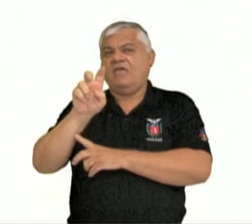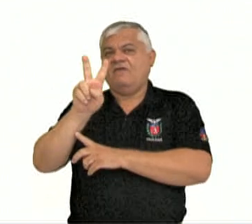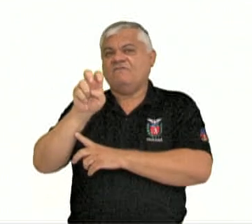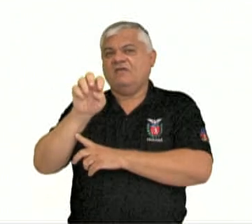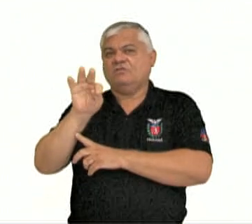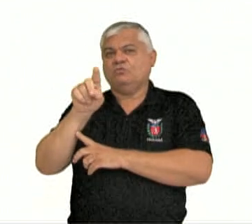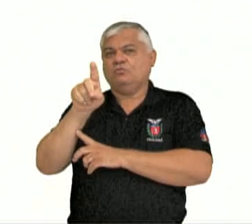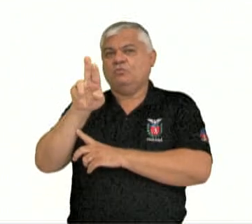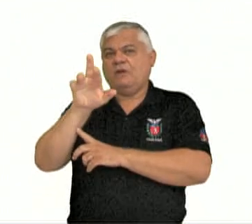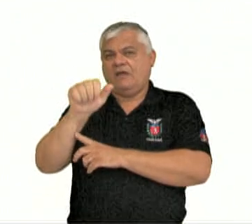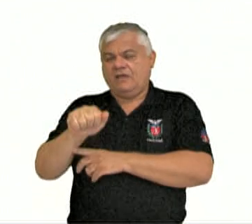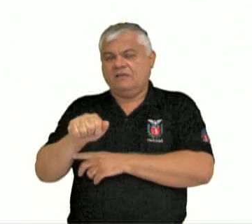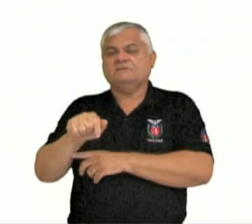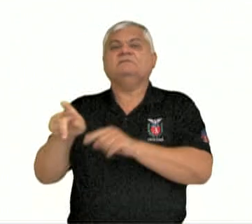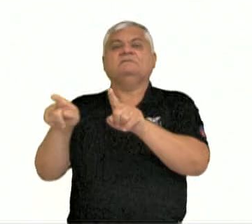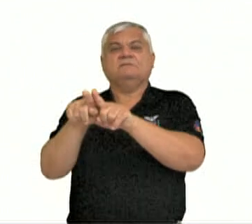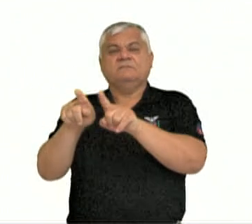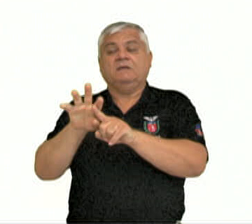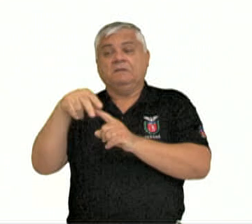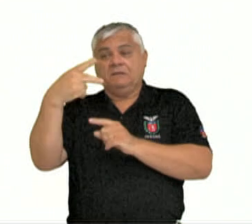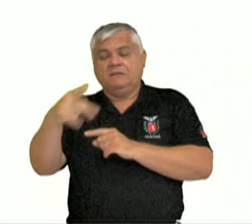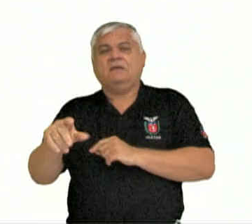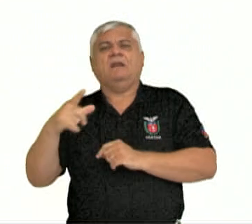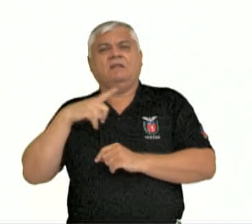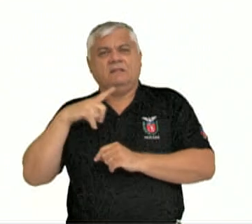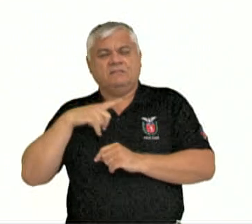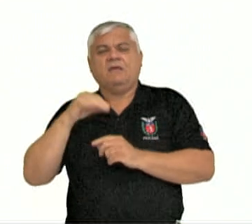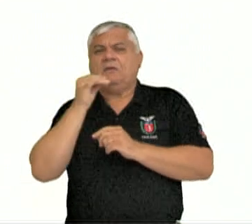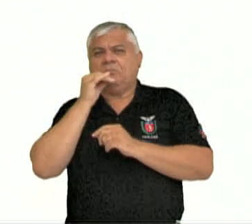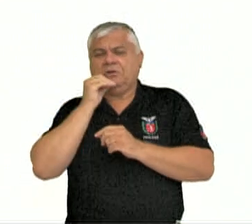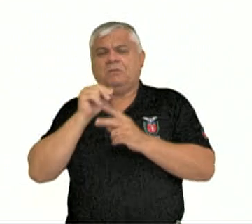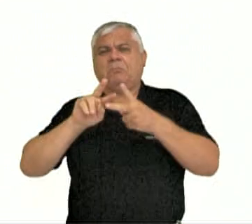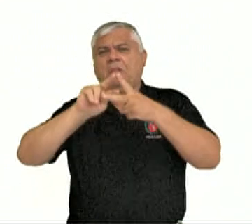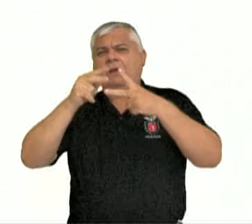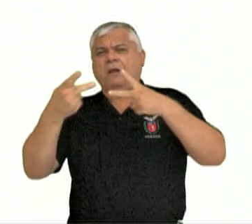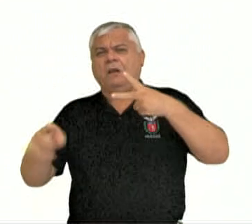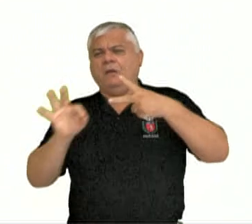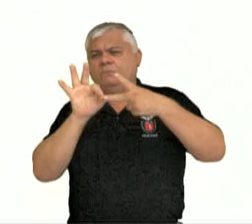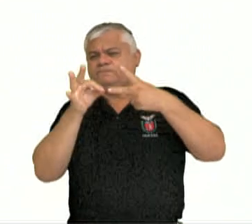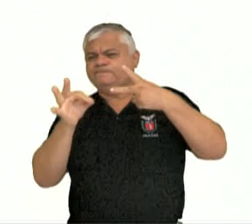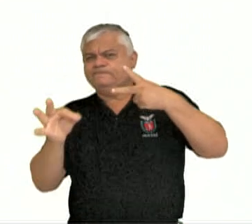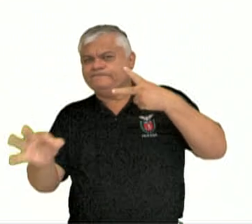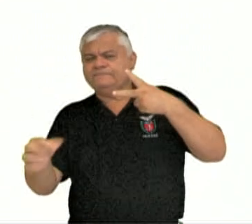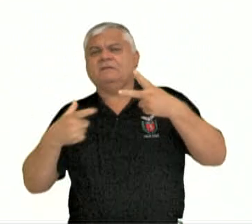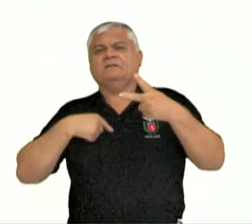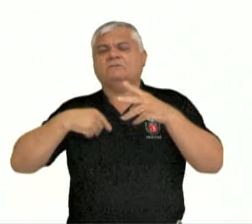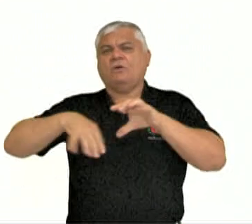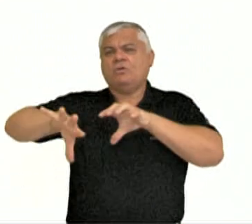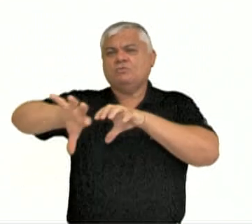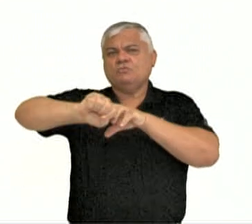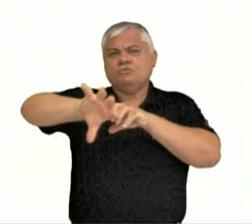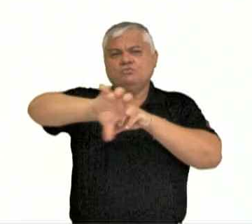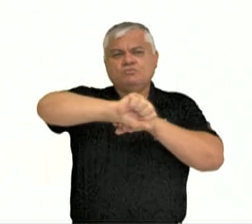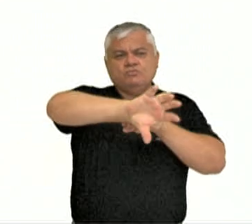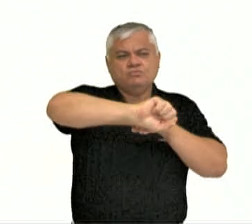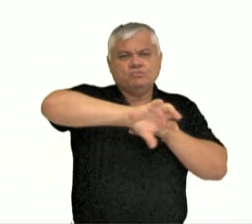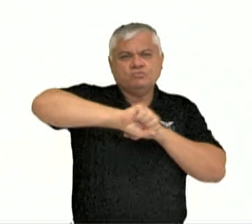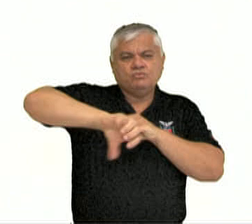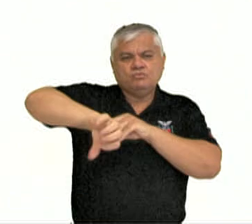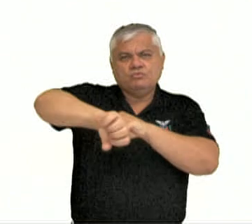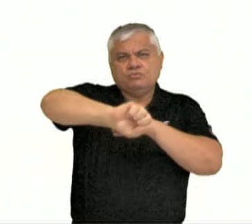eles são heterotróficos por absorção. Então, eles absorvem a matéria orgânica do ambiente